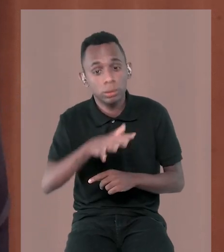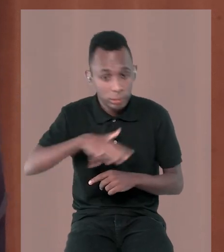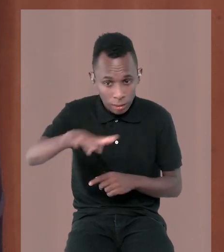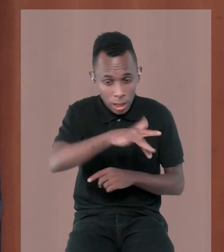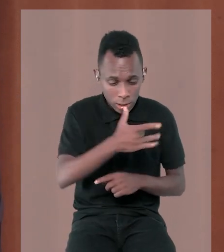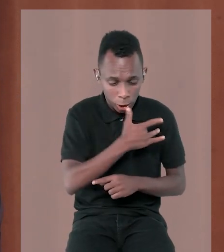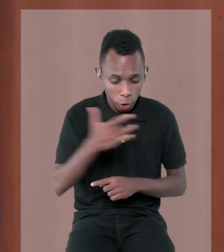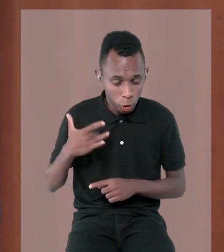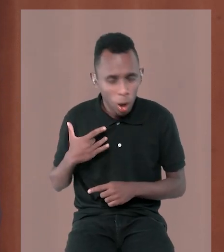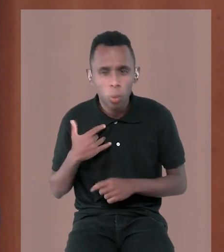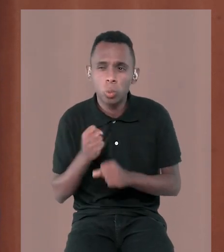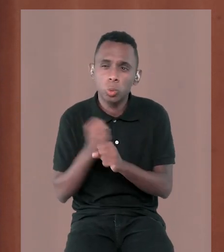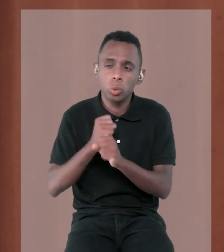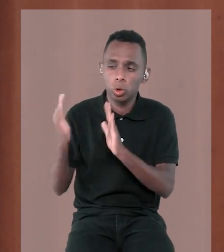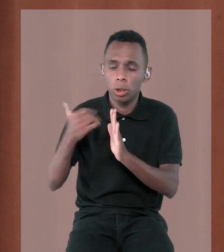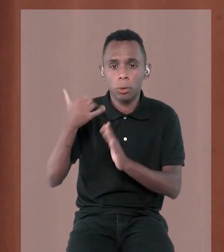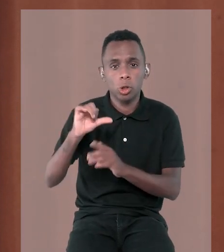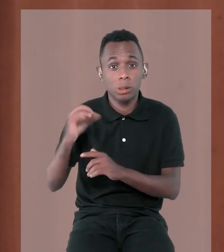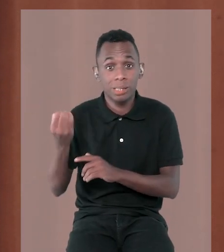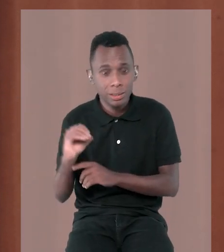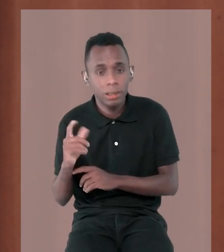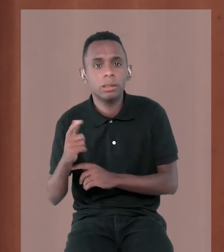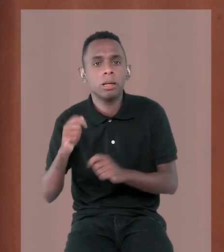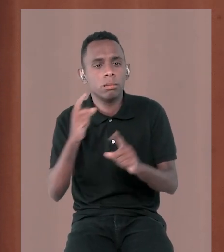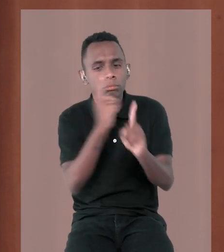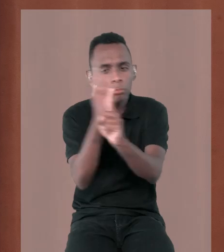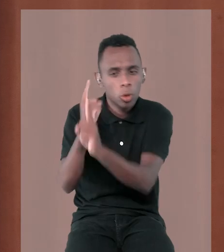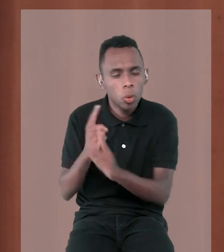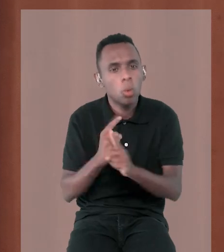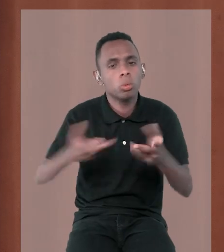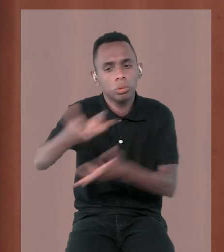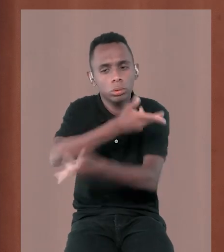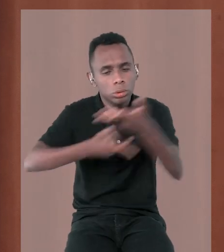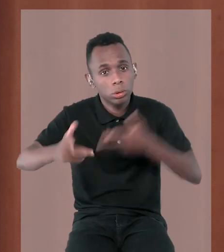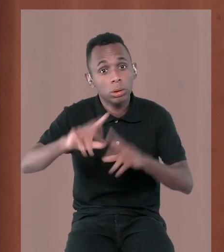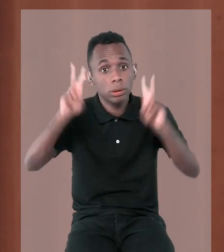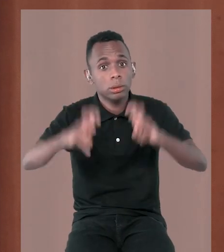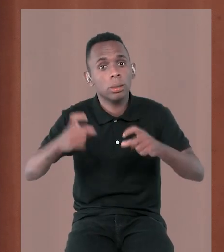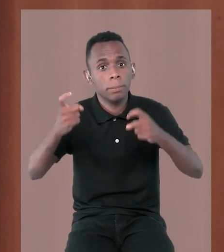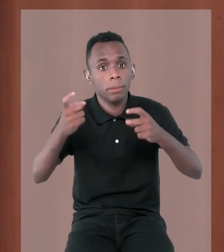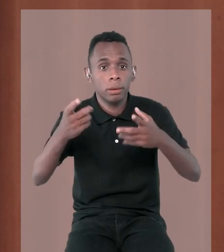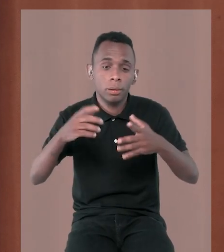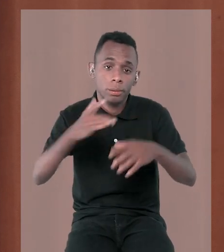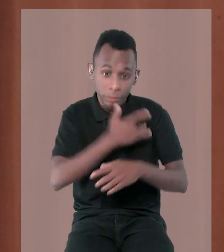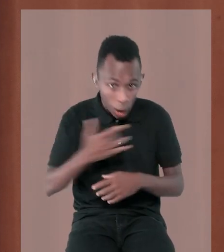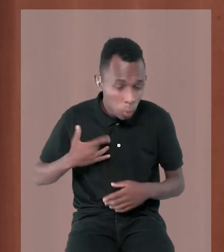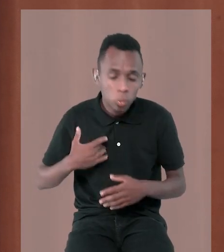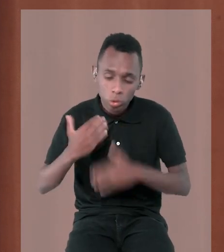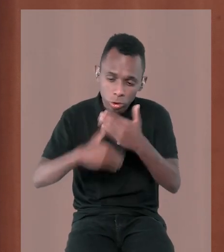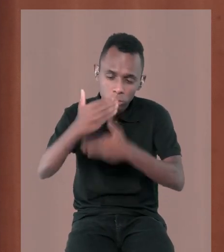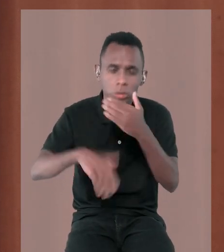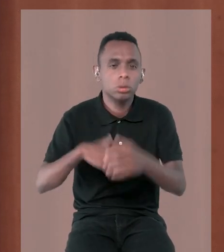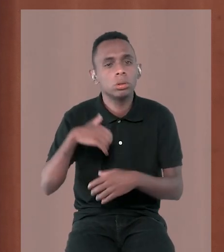saúde, nos anos 60, a gente fez vários encontros de saúde, encontros regulares de promoção à saúde. Então, começa